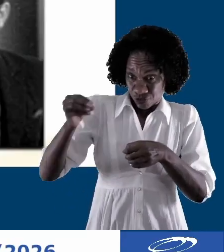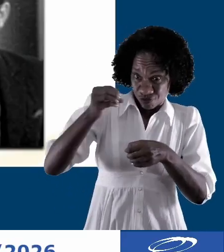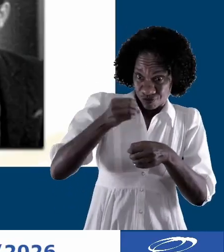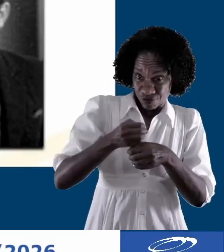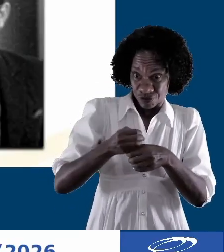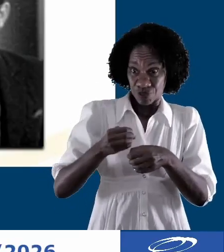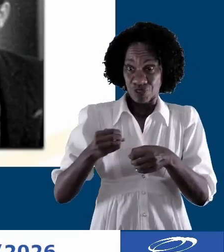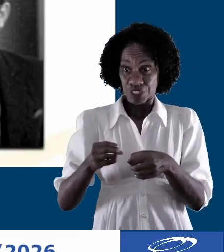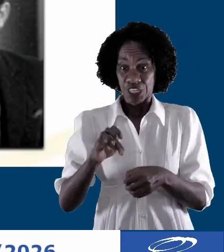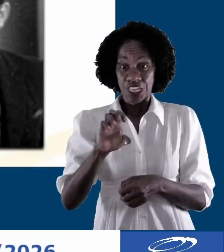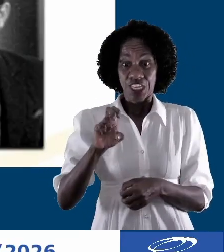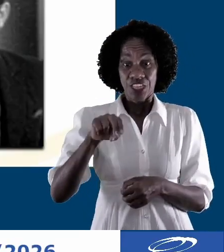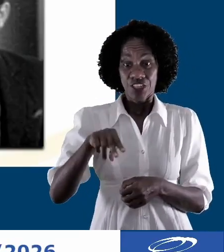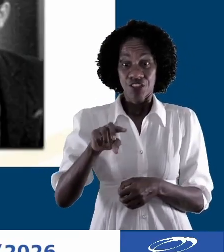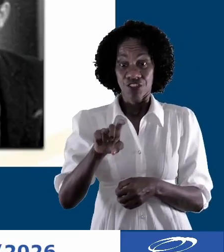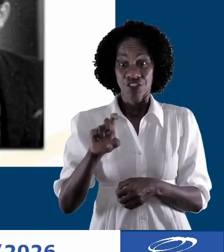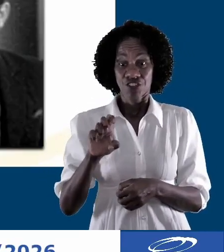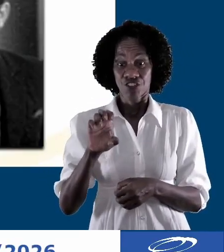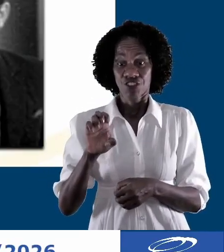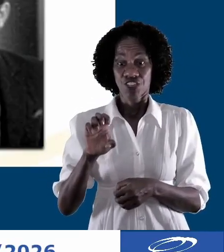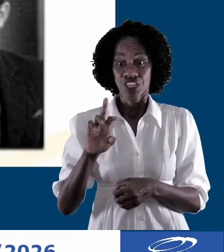E esse paciente tinha uma boa recuperação